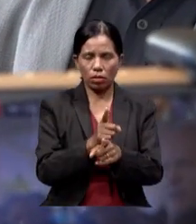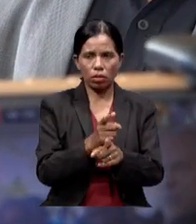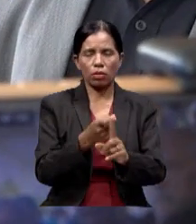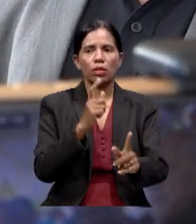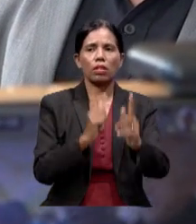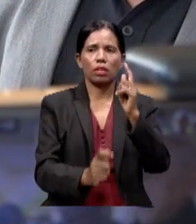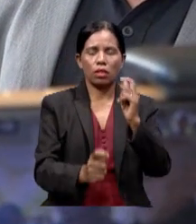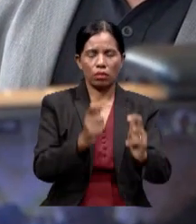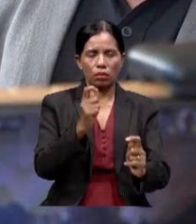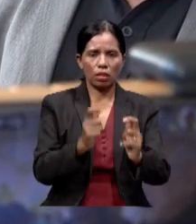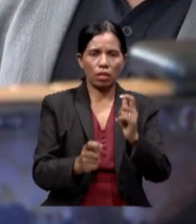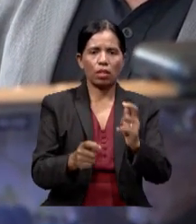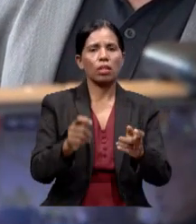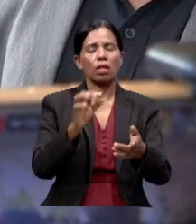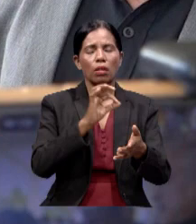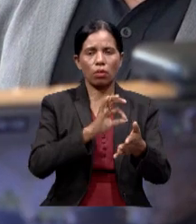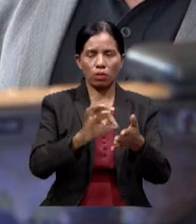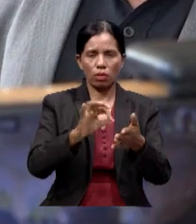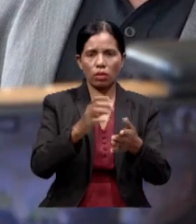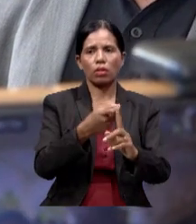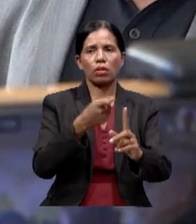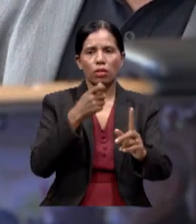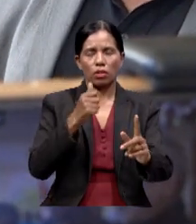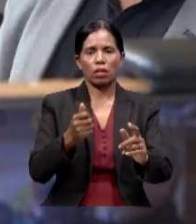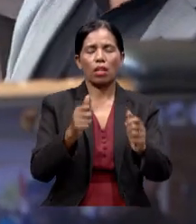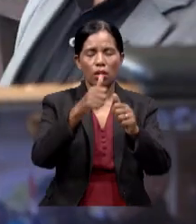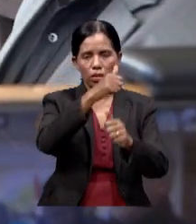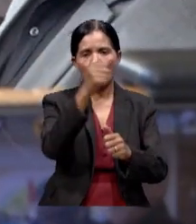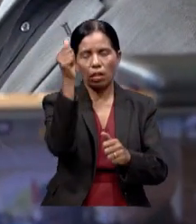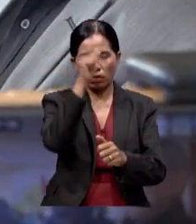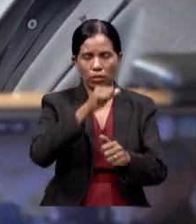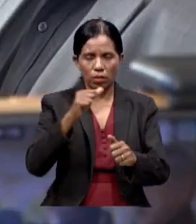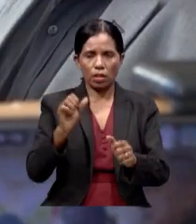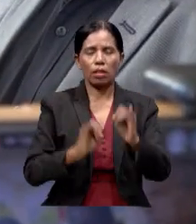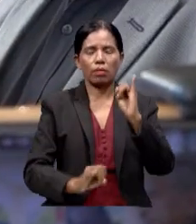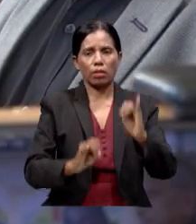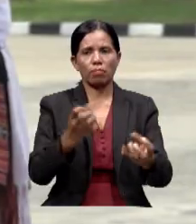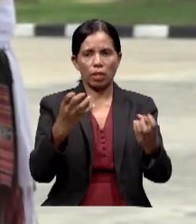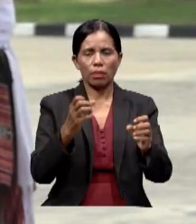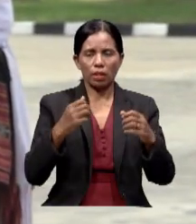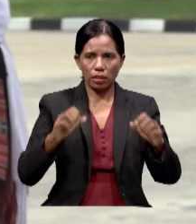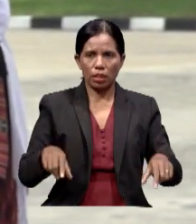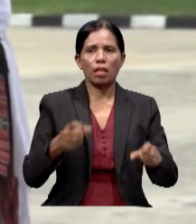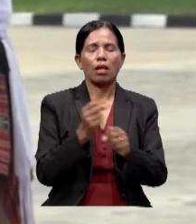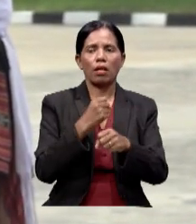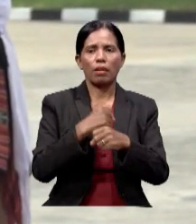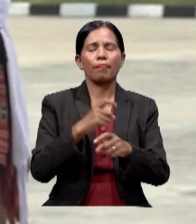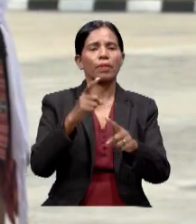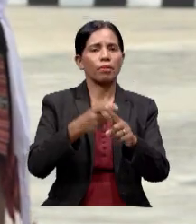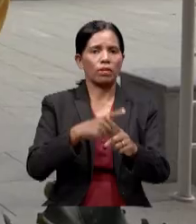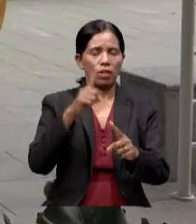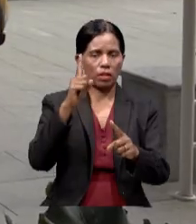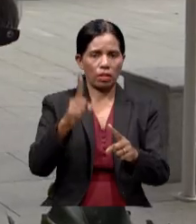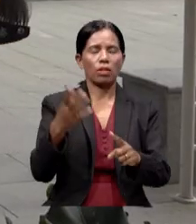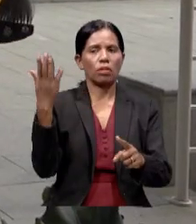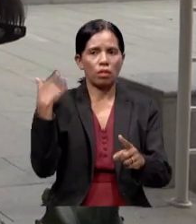tribunais de contas, ou se auditorias independentes, tanto em Baraclós e Halon. Basic fulan ida ona no antes